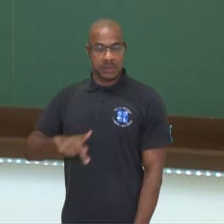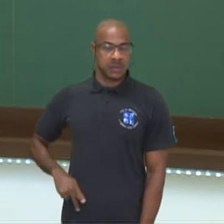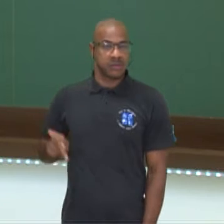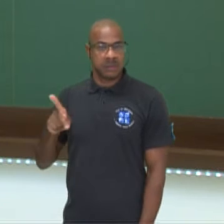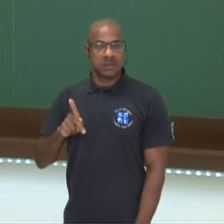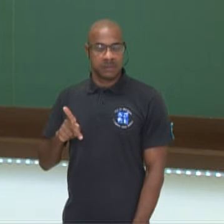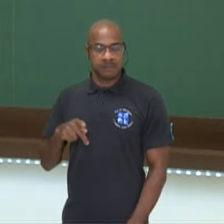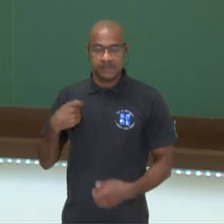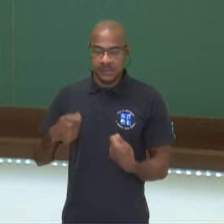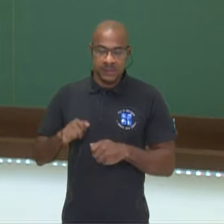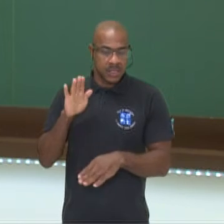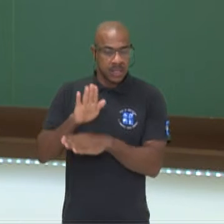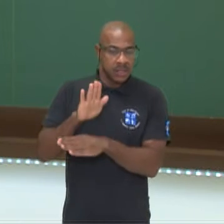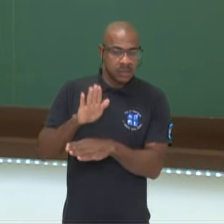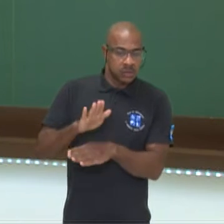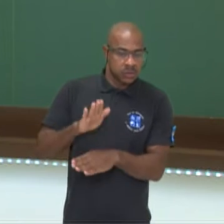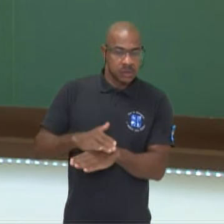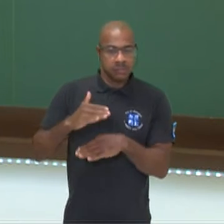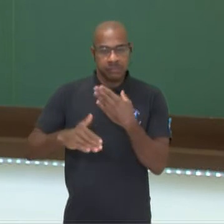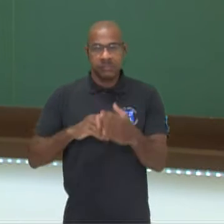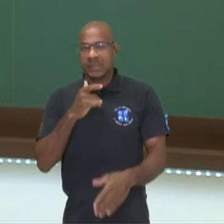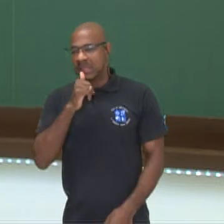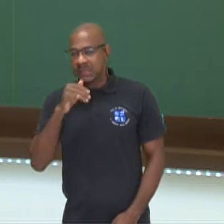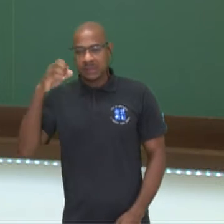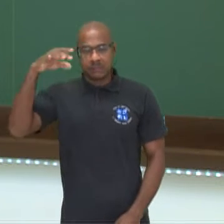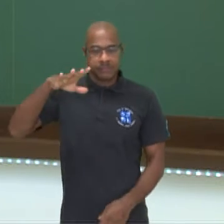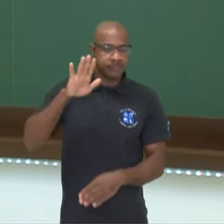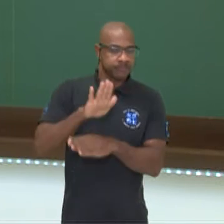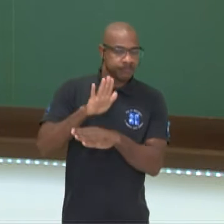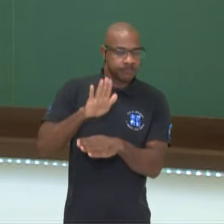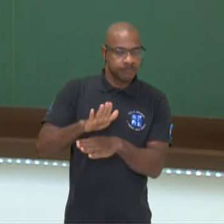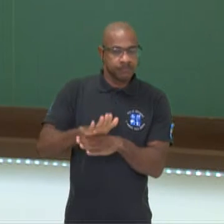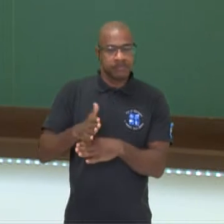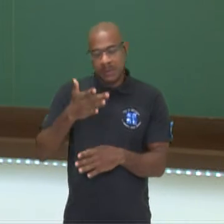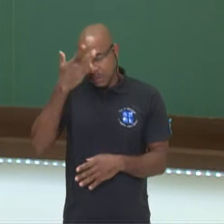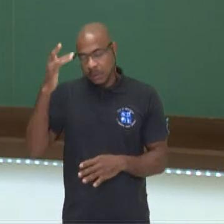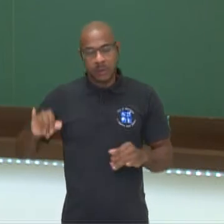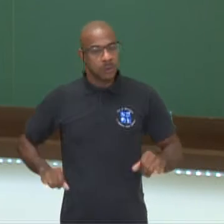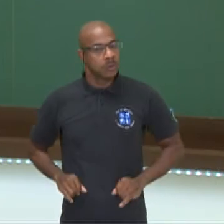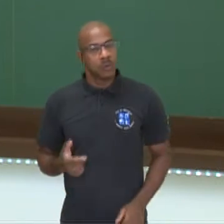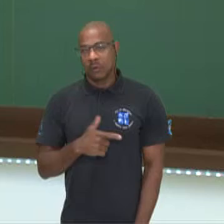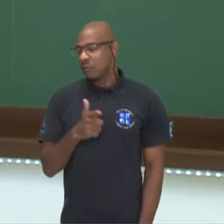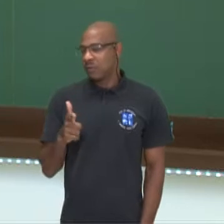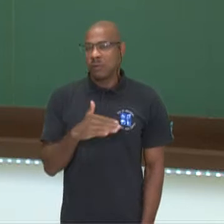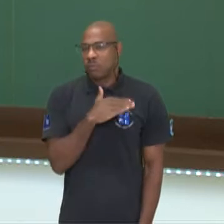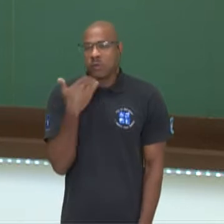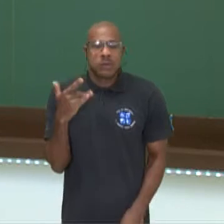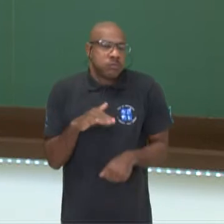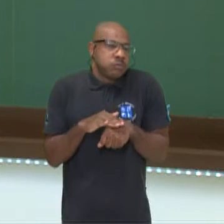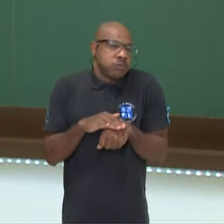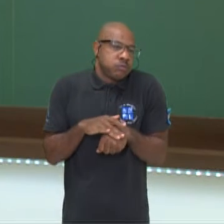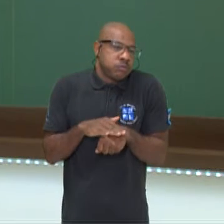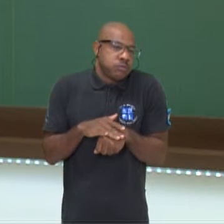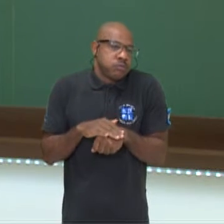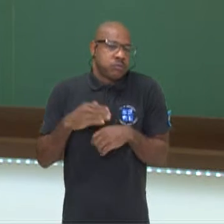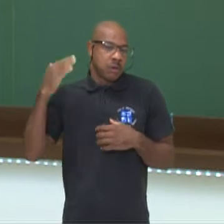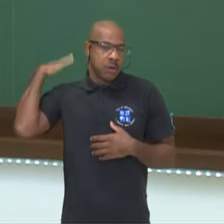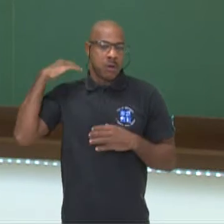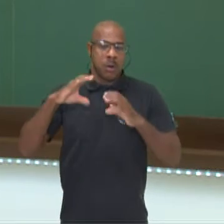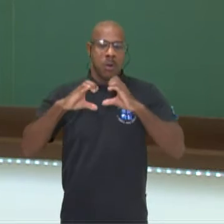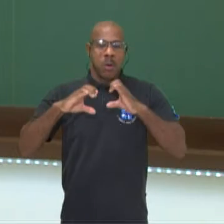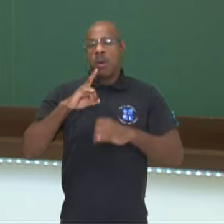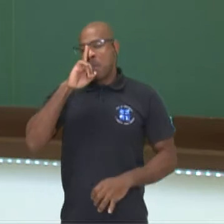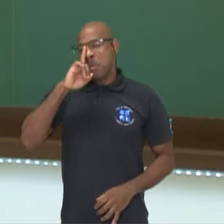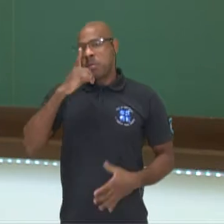alguma política de energia para que as pessoas, né, não sofressem até mesmo com a morte ou doenças pulmonares gravíssimas,